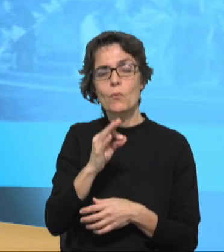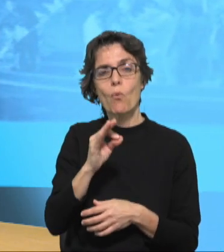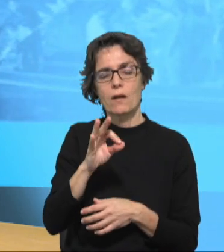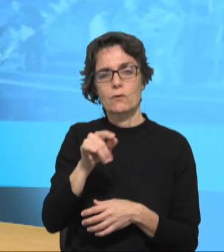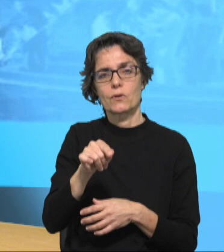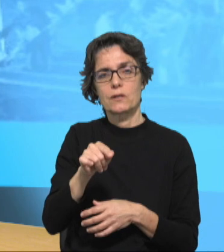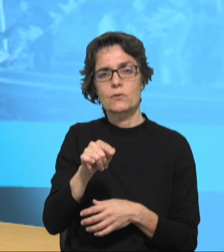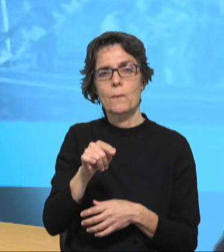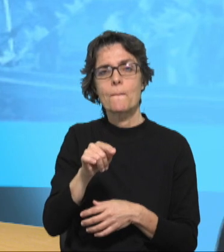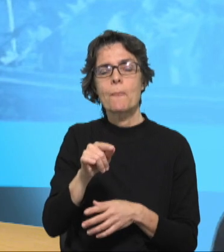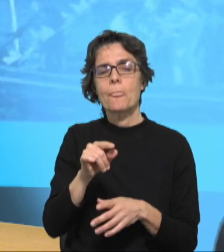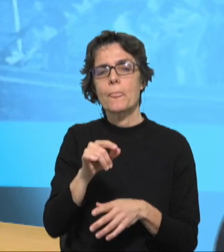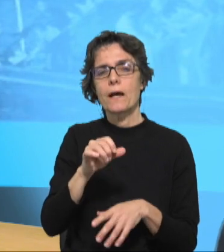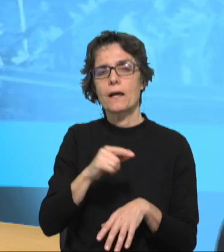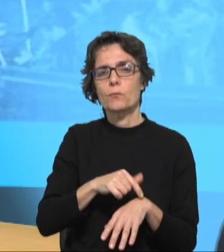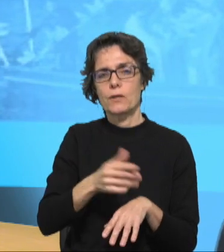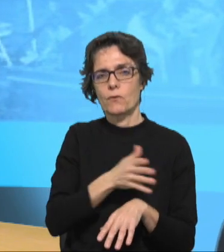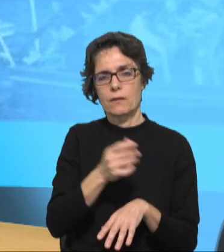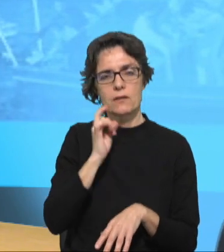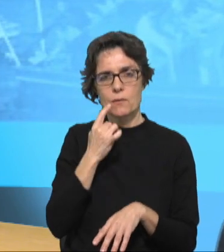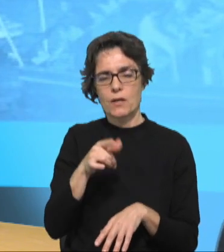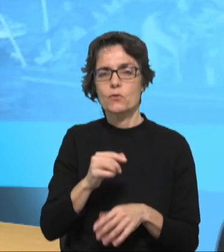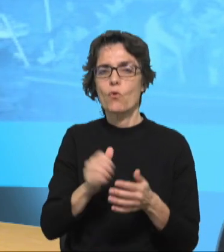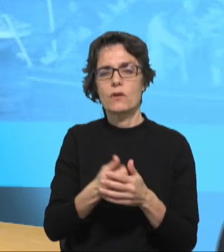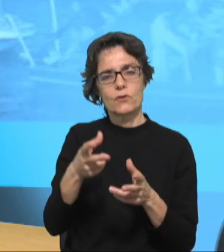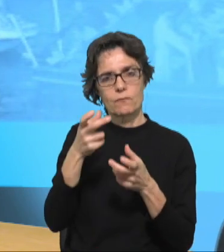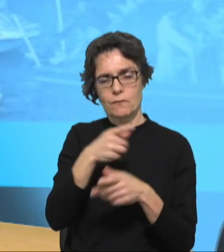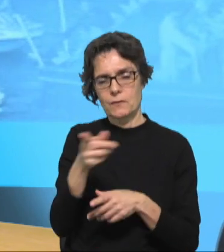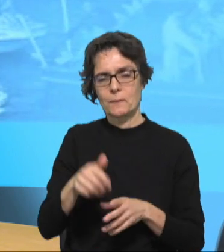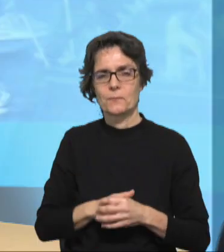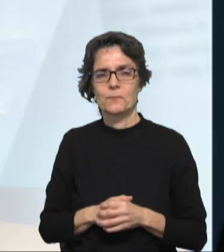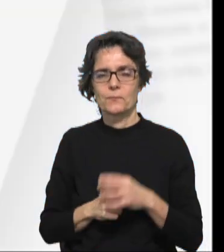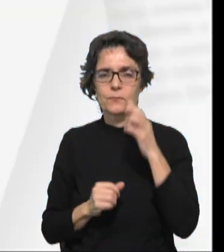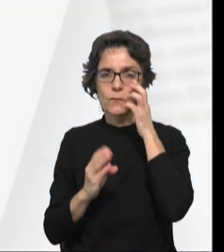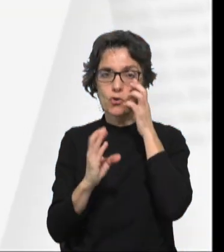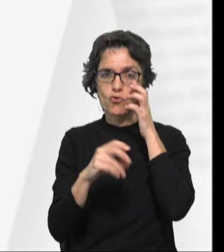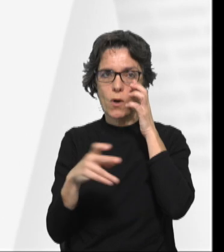Quaresma e vamos escutar o Evangelho de João.